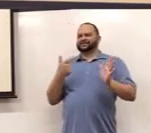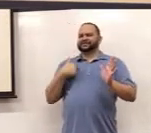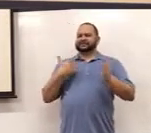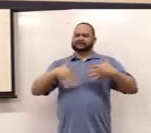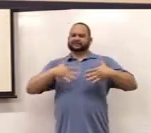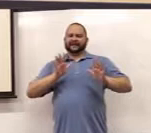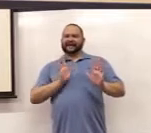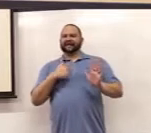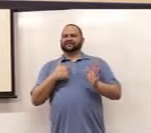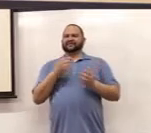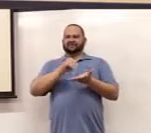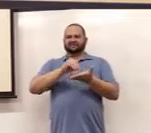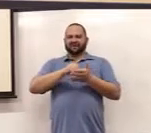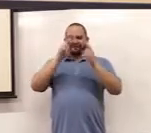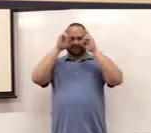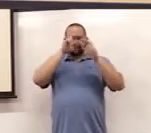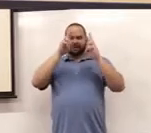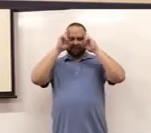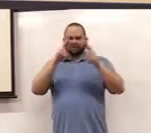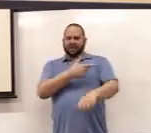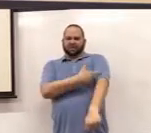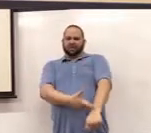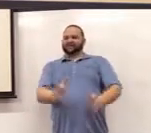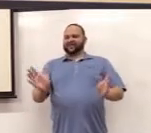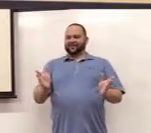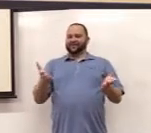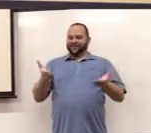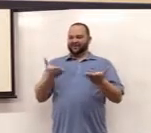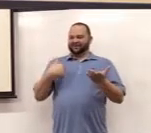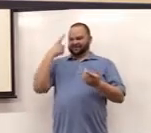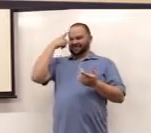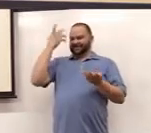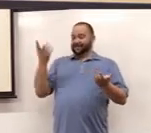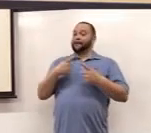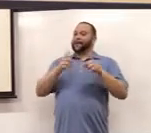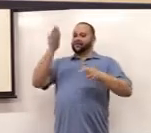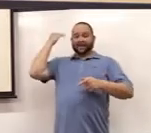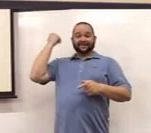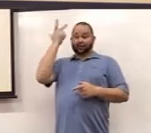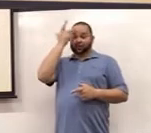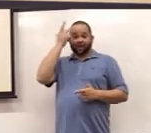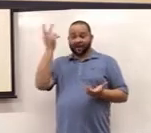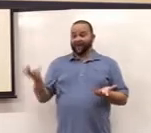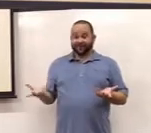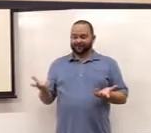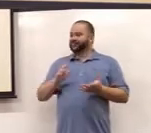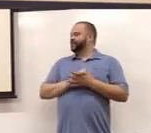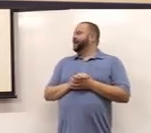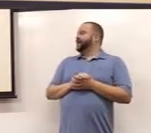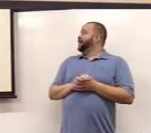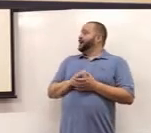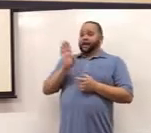feio, assim, com medinho e tal. Então tinha esse caldeirão. E aí o Beethoven resolve chamar a atenção de